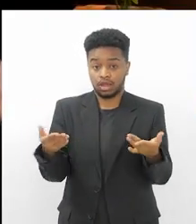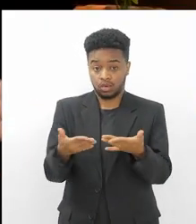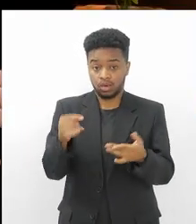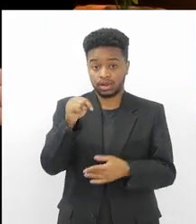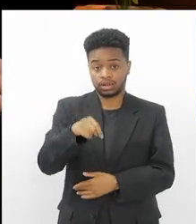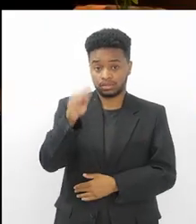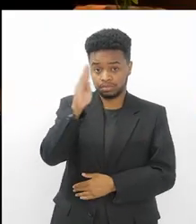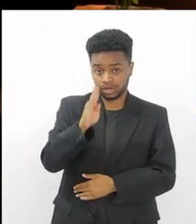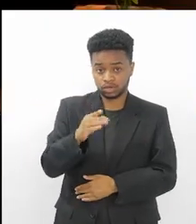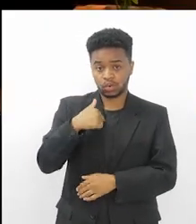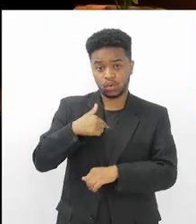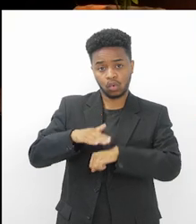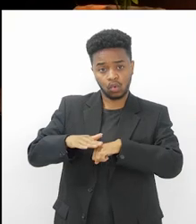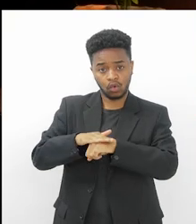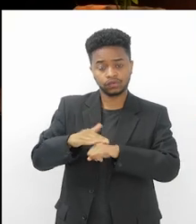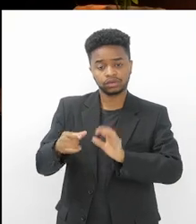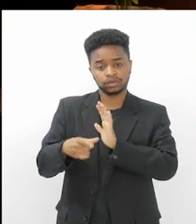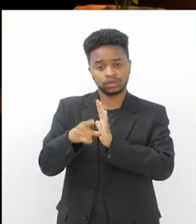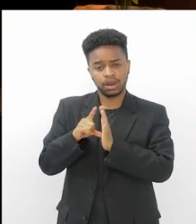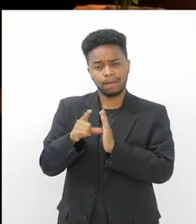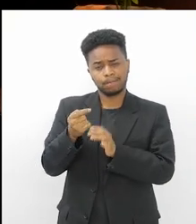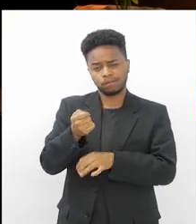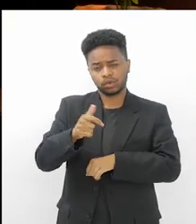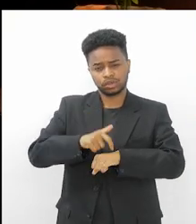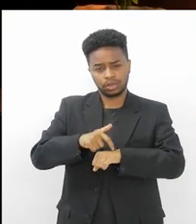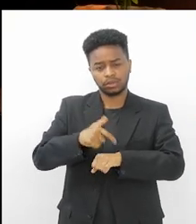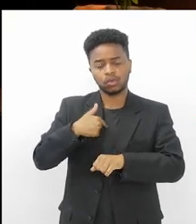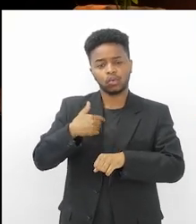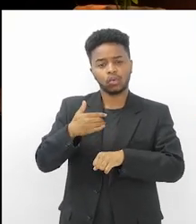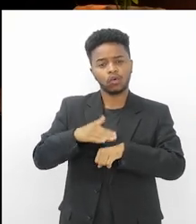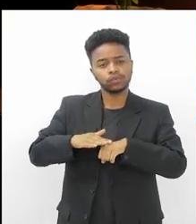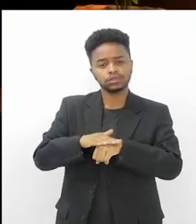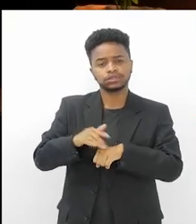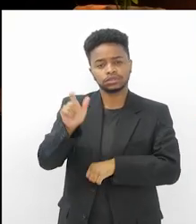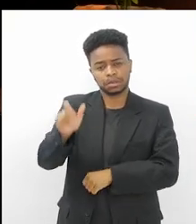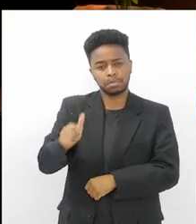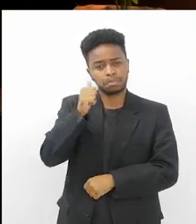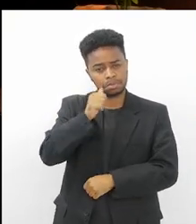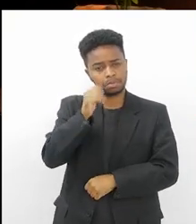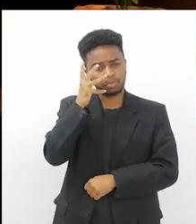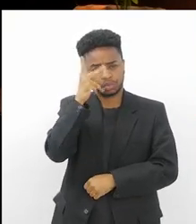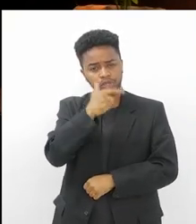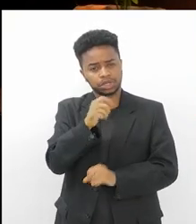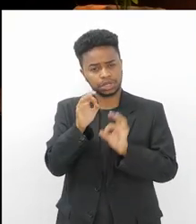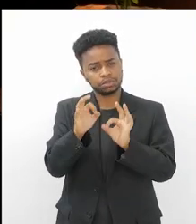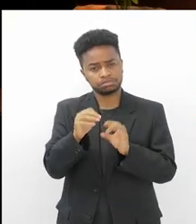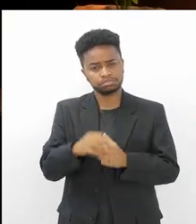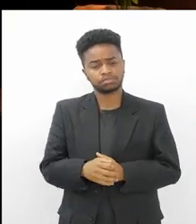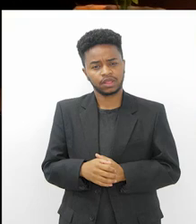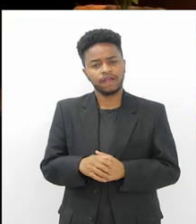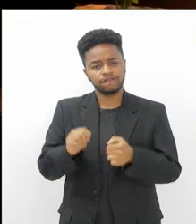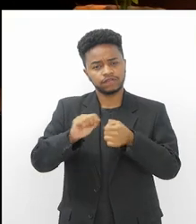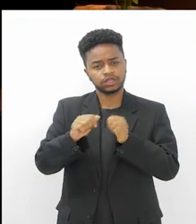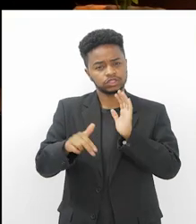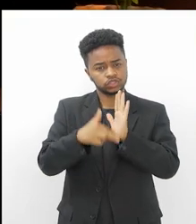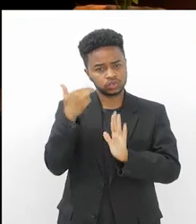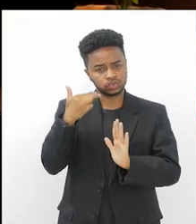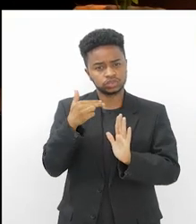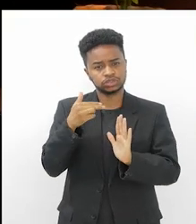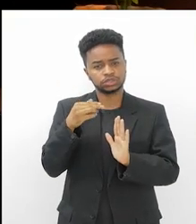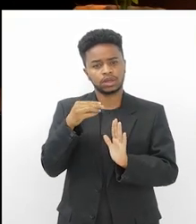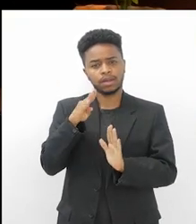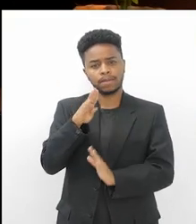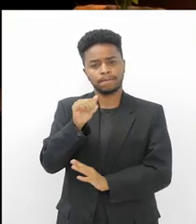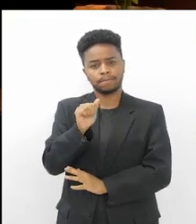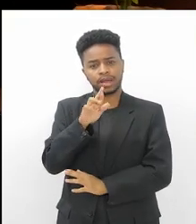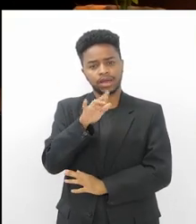no Brasil, eu estava conversando recentemente com uma moça muito bonita, que fez cirurgia bariátrica